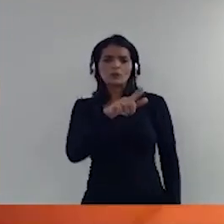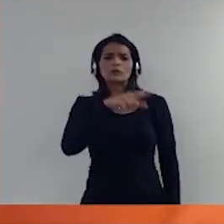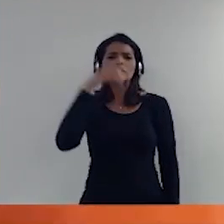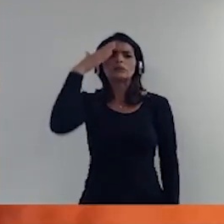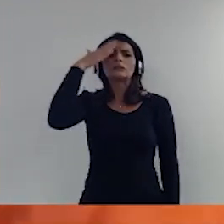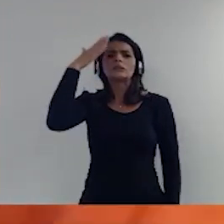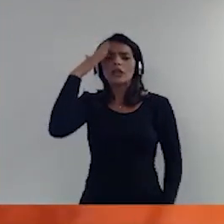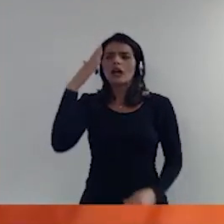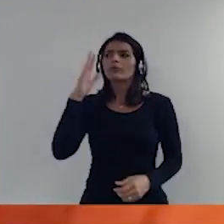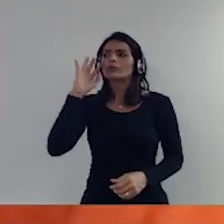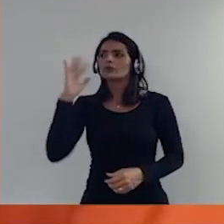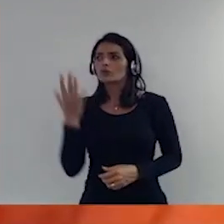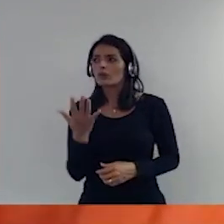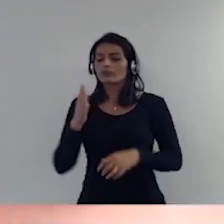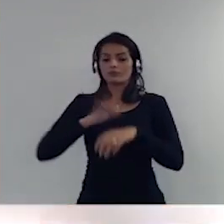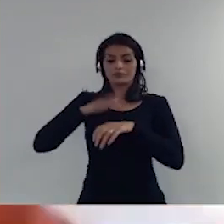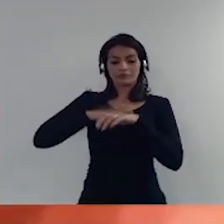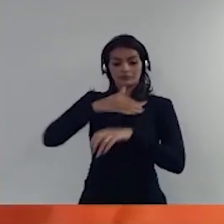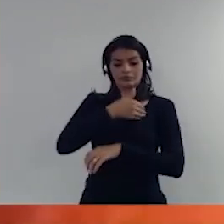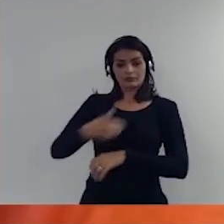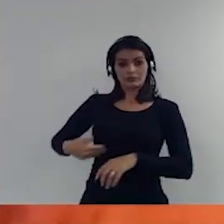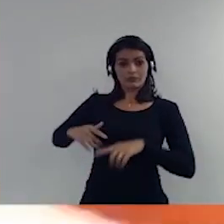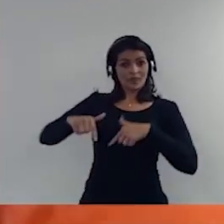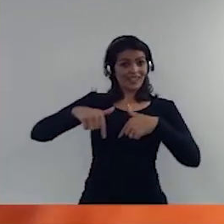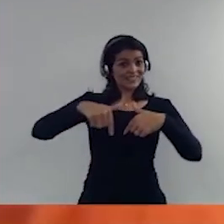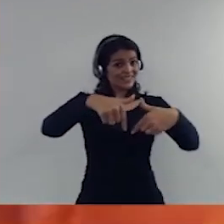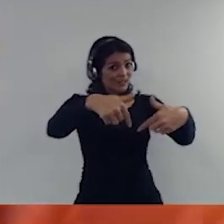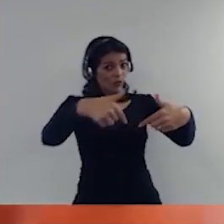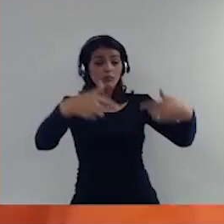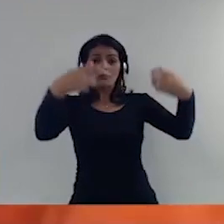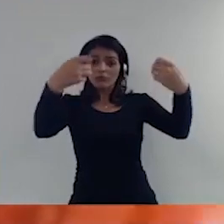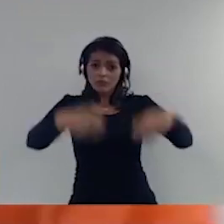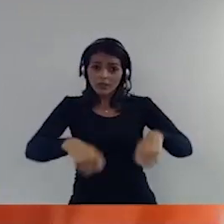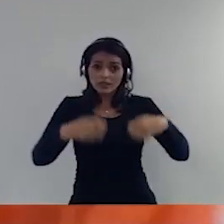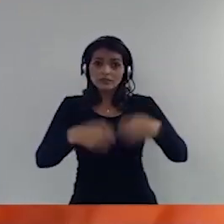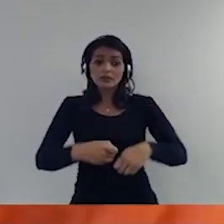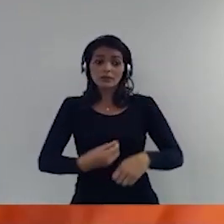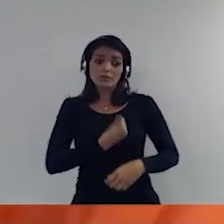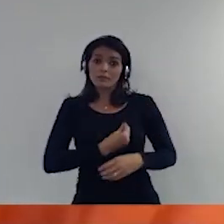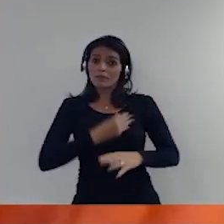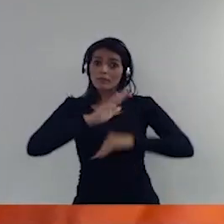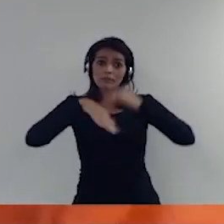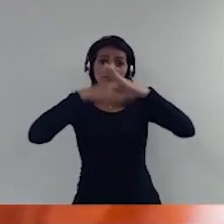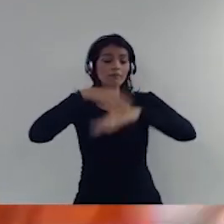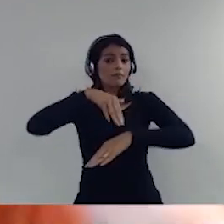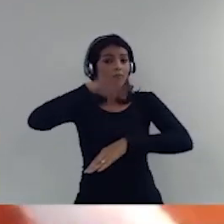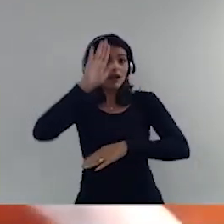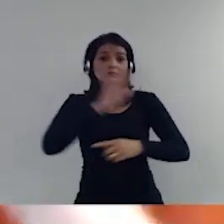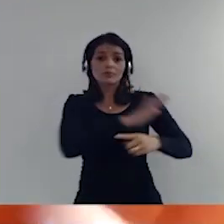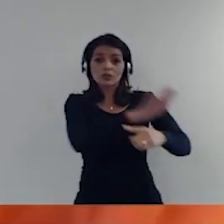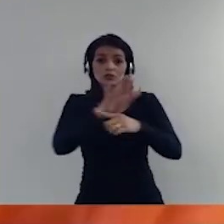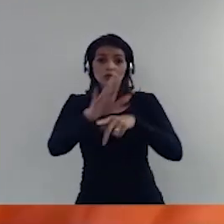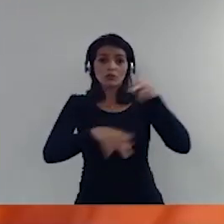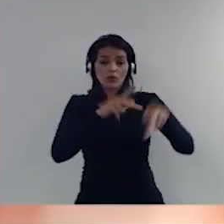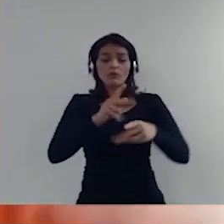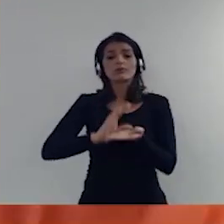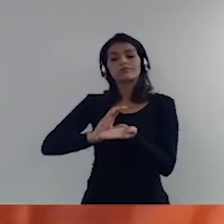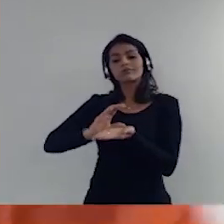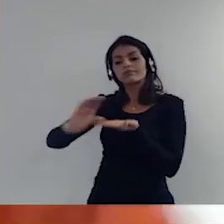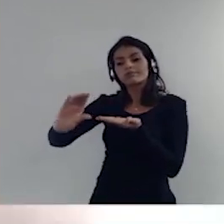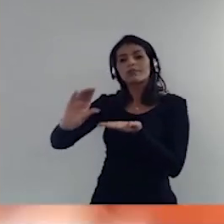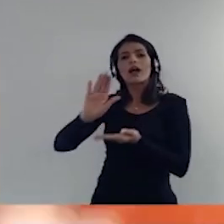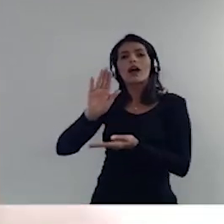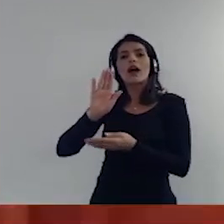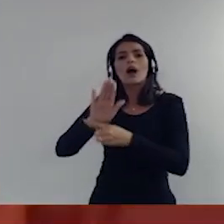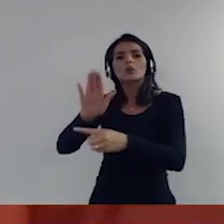saída tem que partir, as ações do Estado têm que estar mais presentes ainda. Então, o auxílio emergencial,